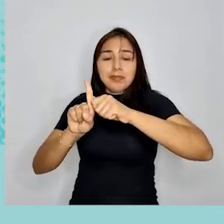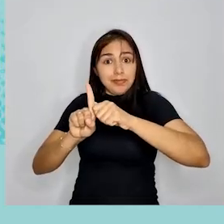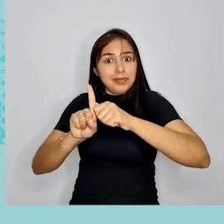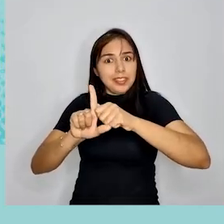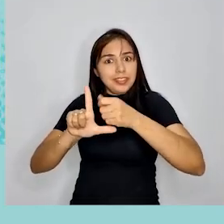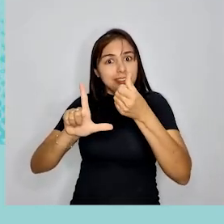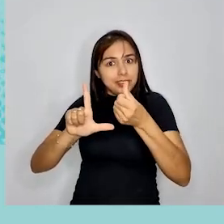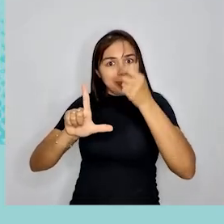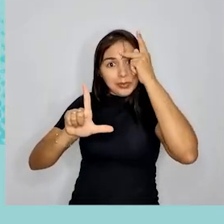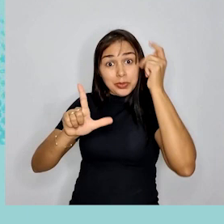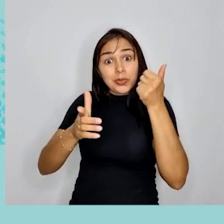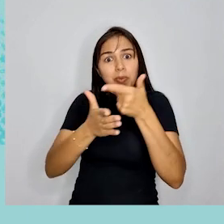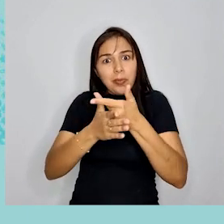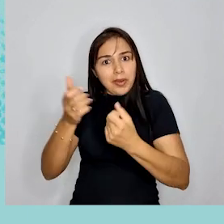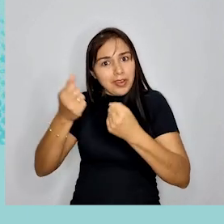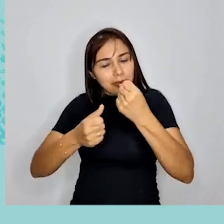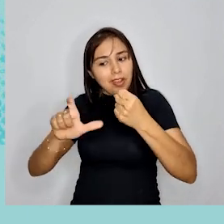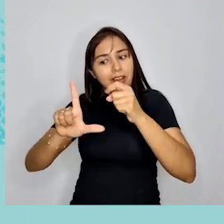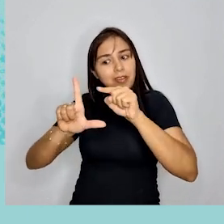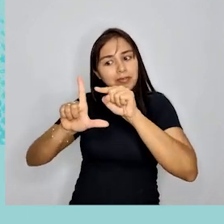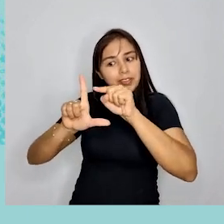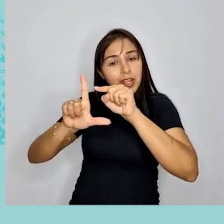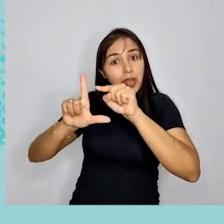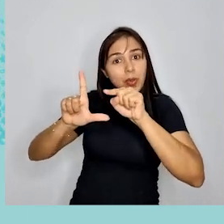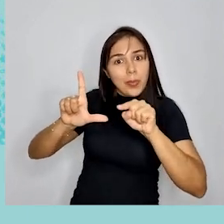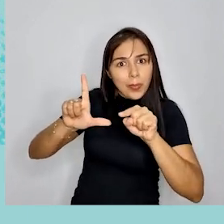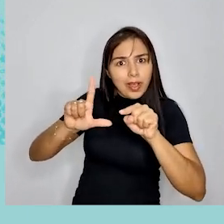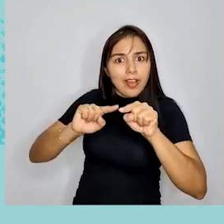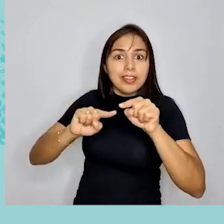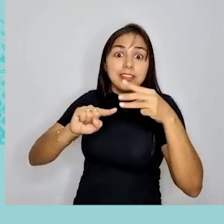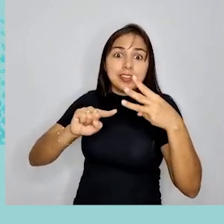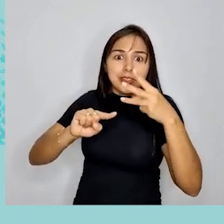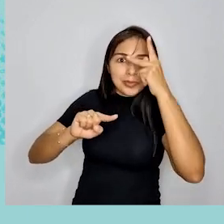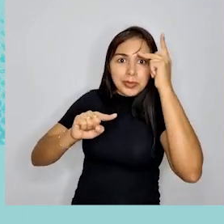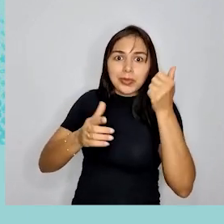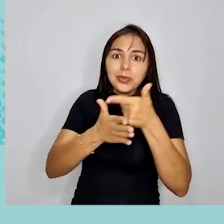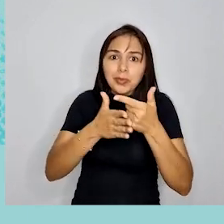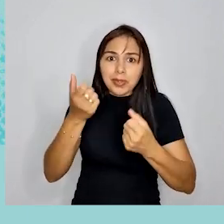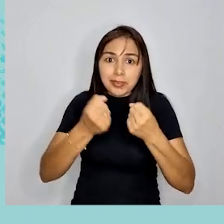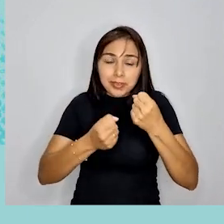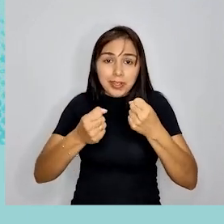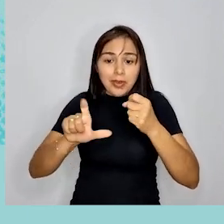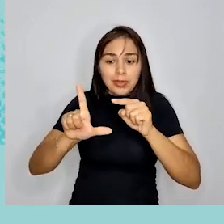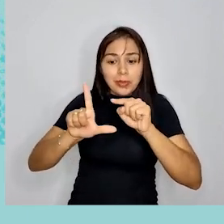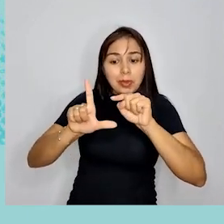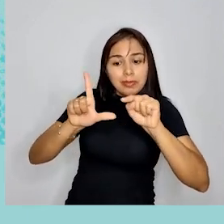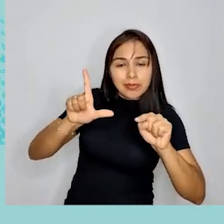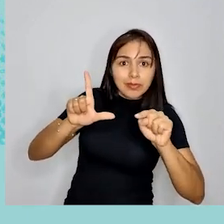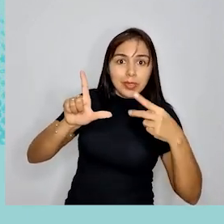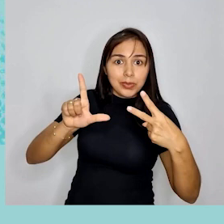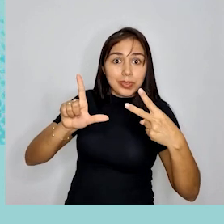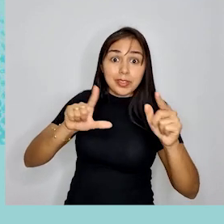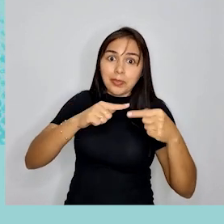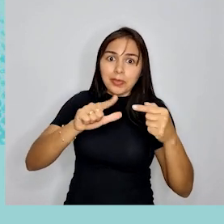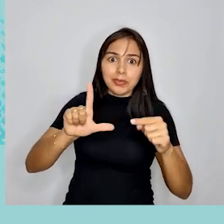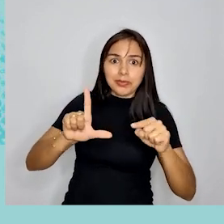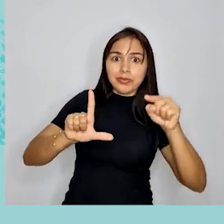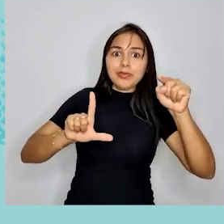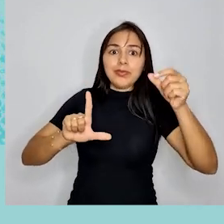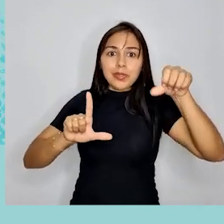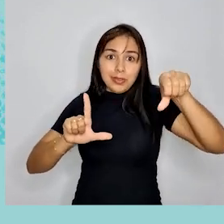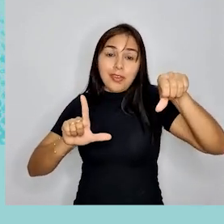e aqui no segundo mês três depois baixou para dois depois subiu para 9 né